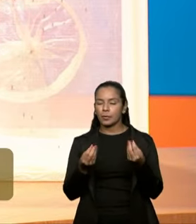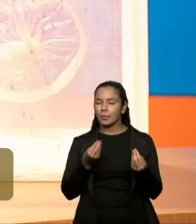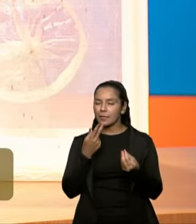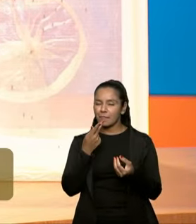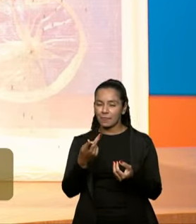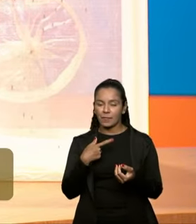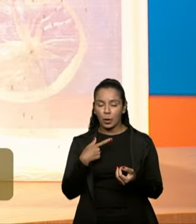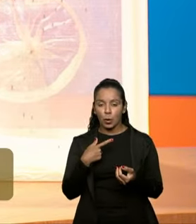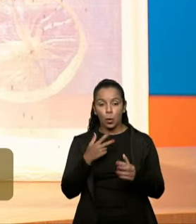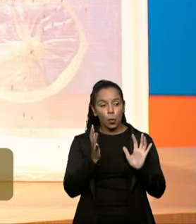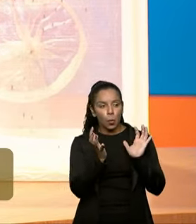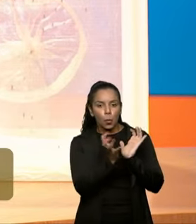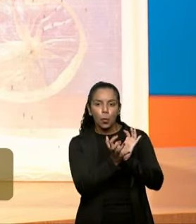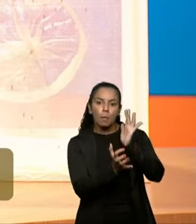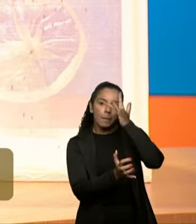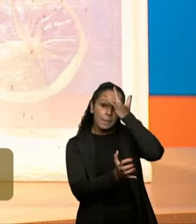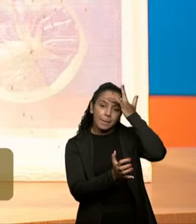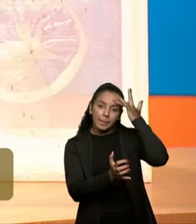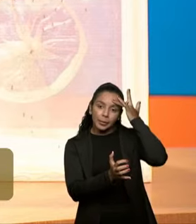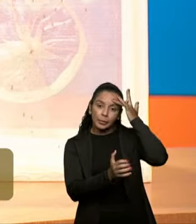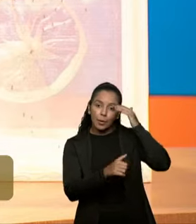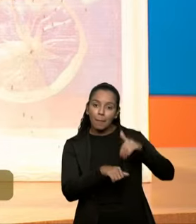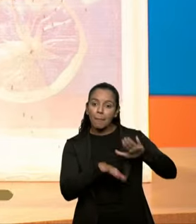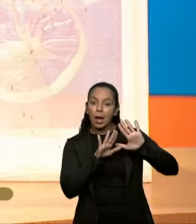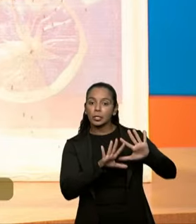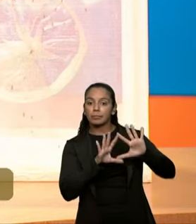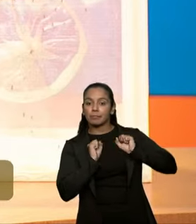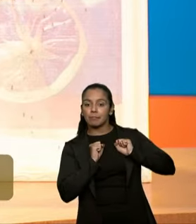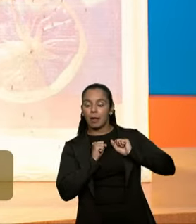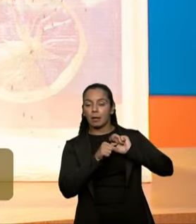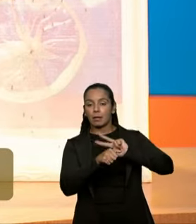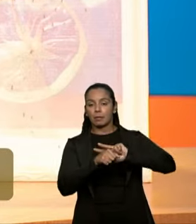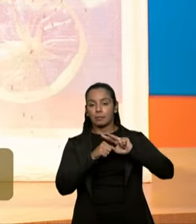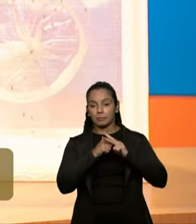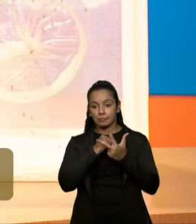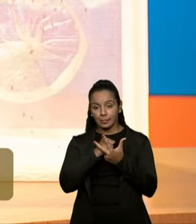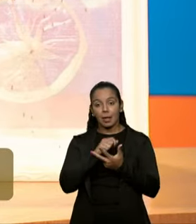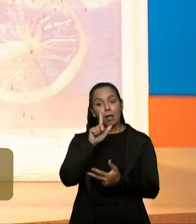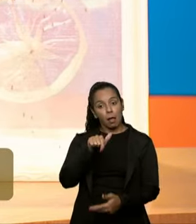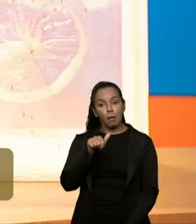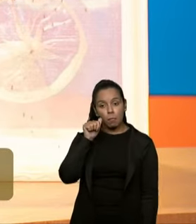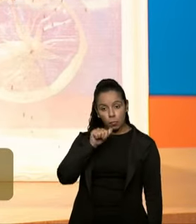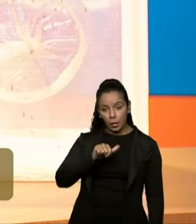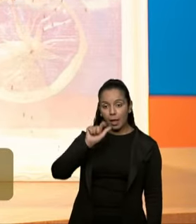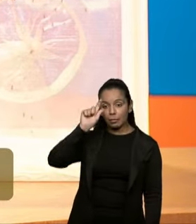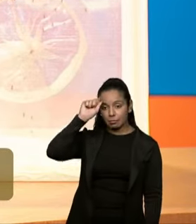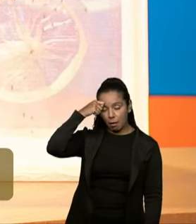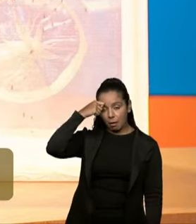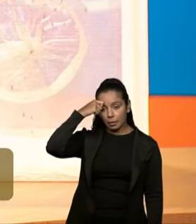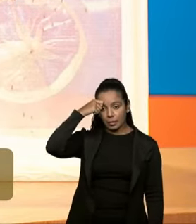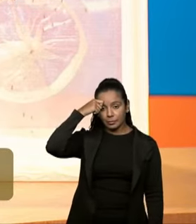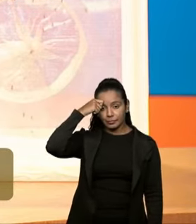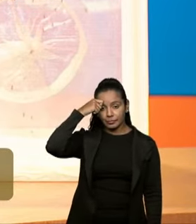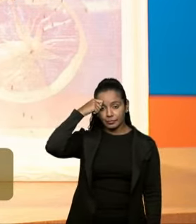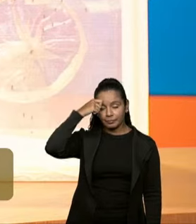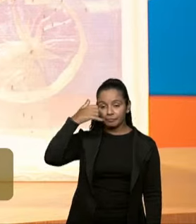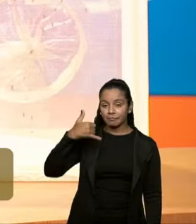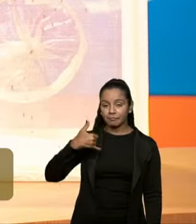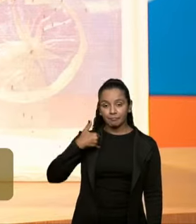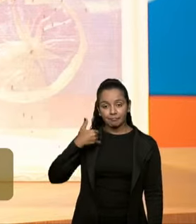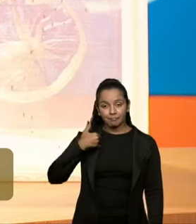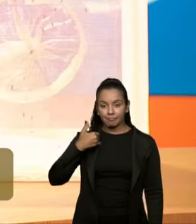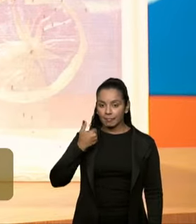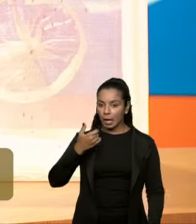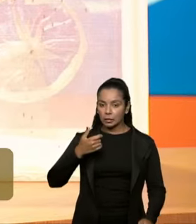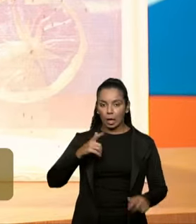a classe de pessoas que é mais acometida pela dengue são mulheres negras na idade ativa.